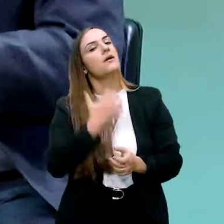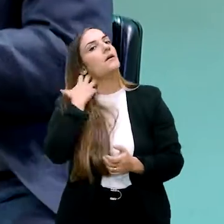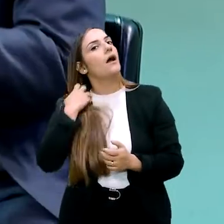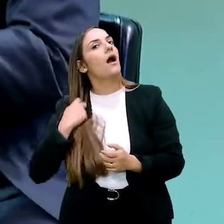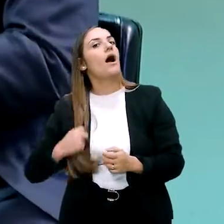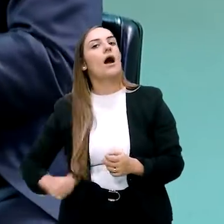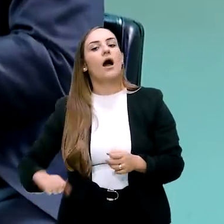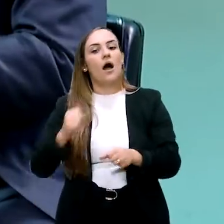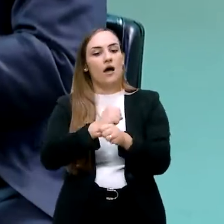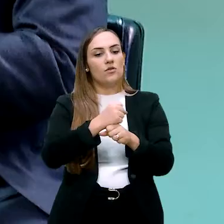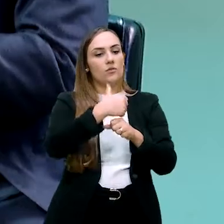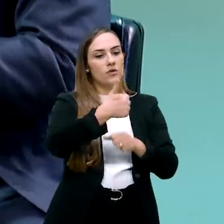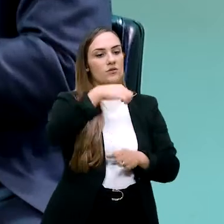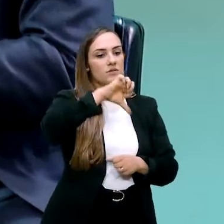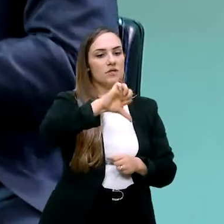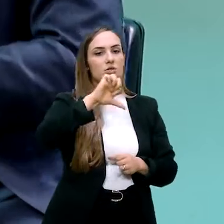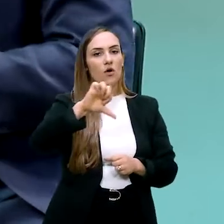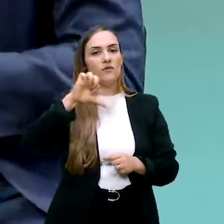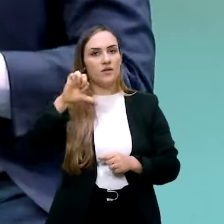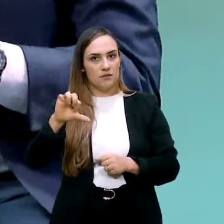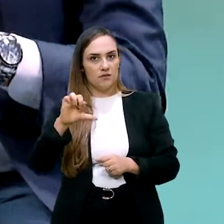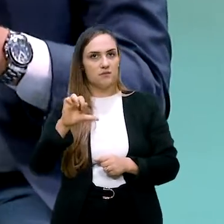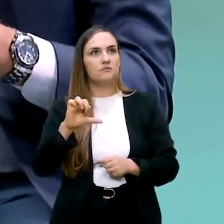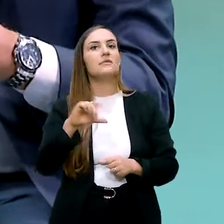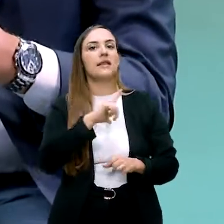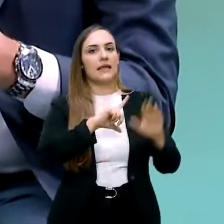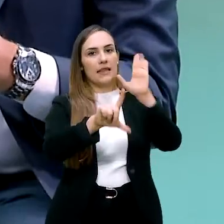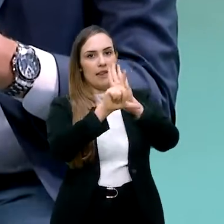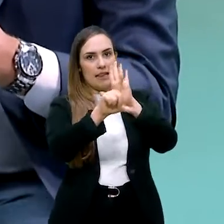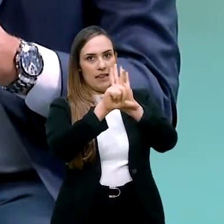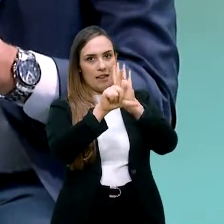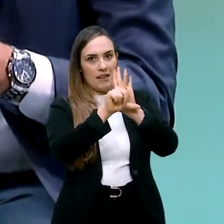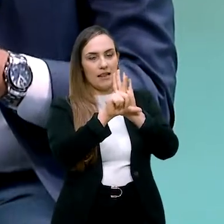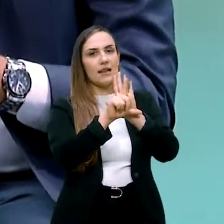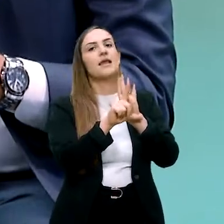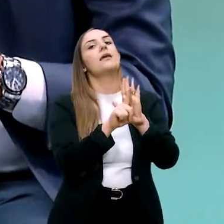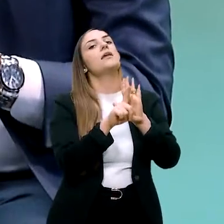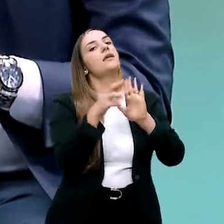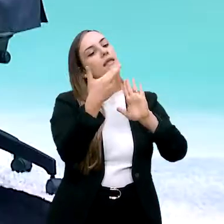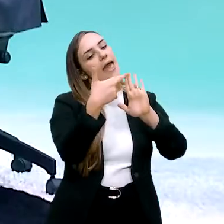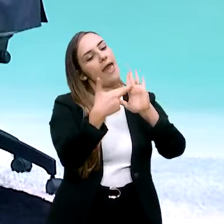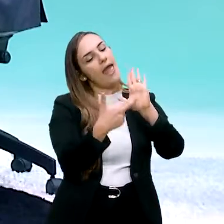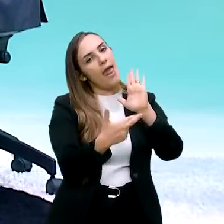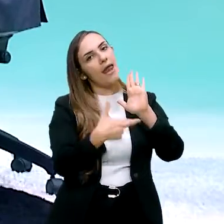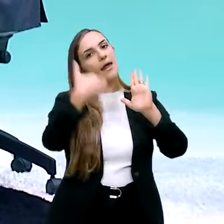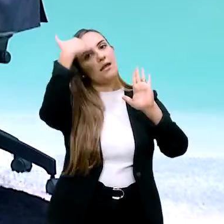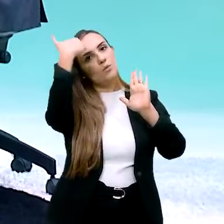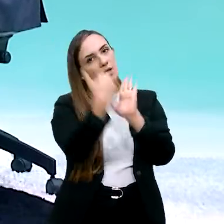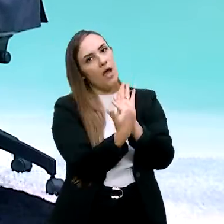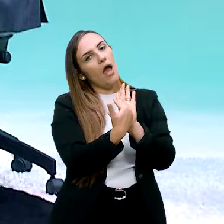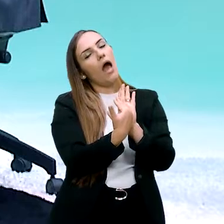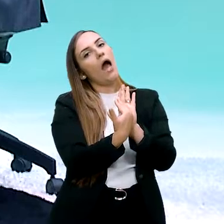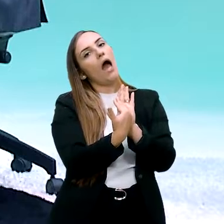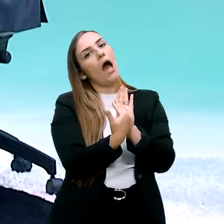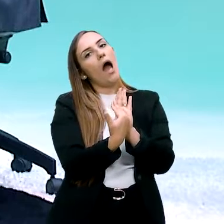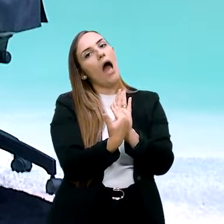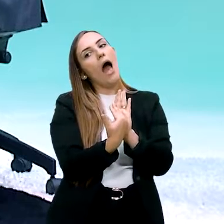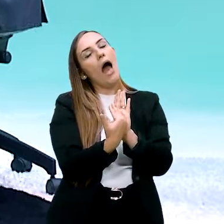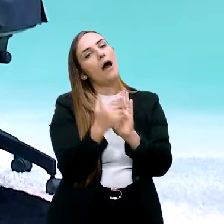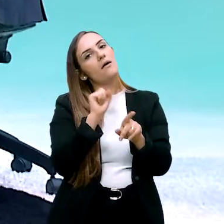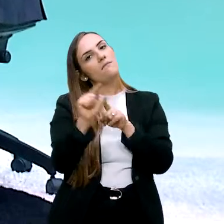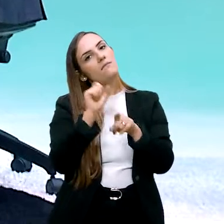de janeiro de 1999, ou seja, após a lei que regulamentou os planos de saúde, e estes contratos,